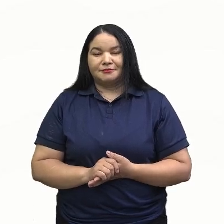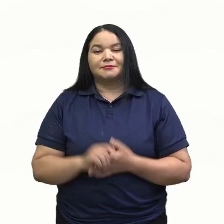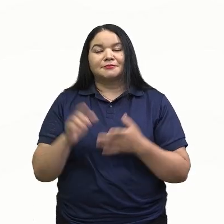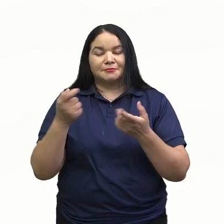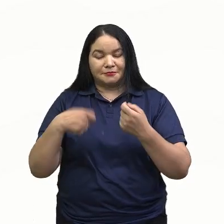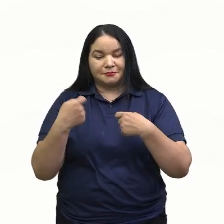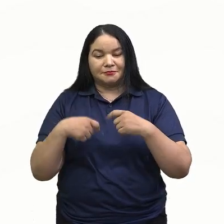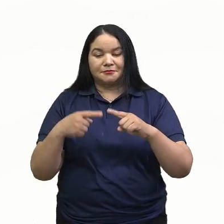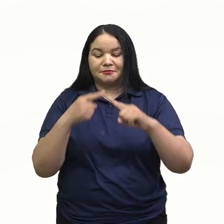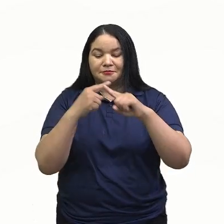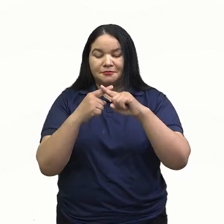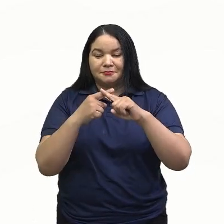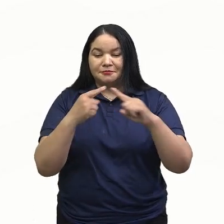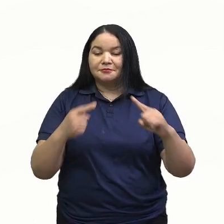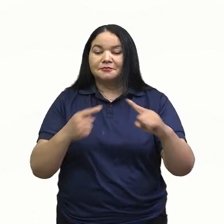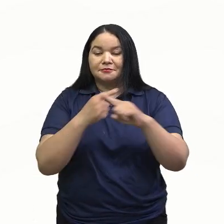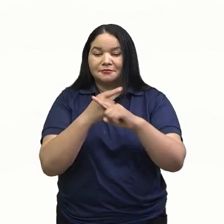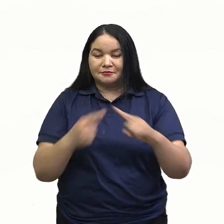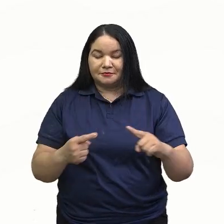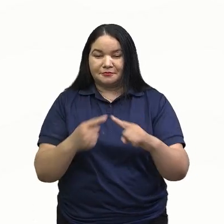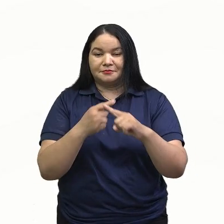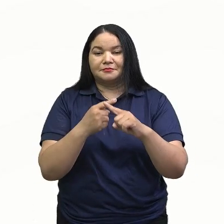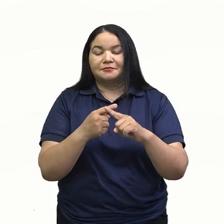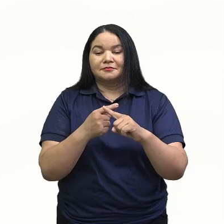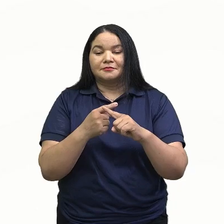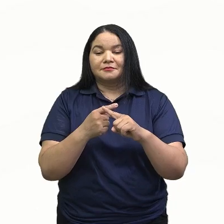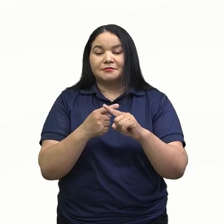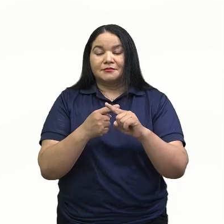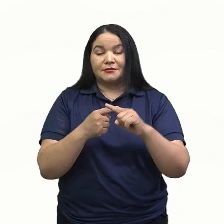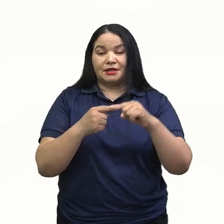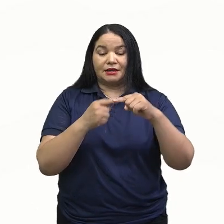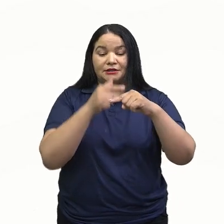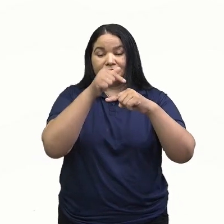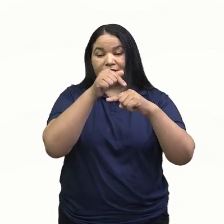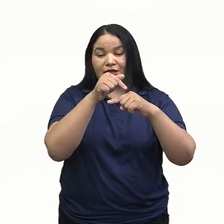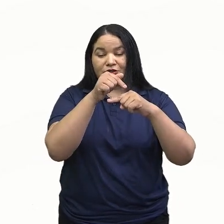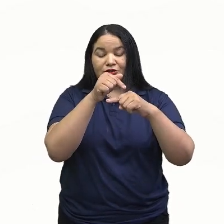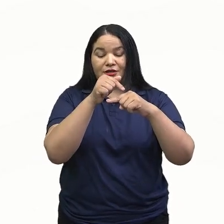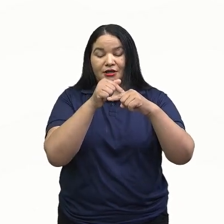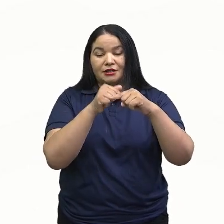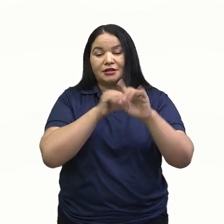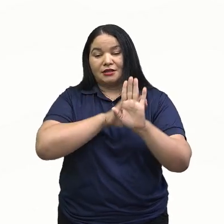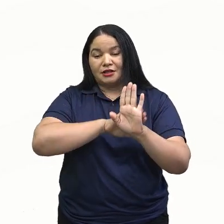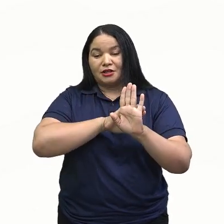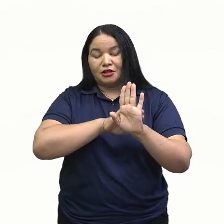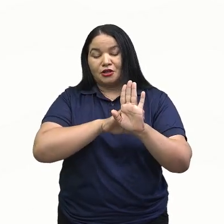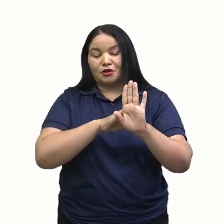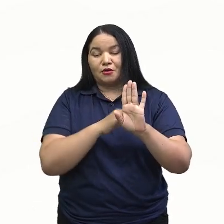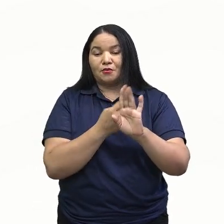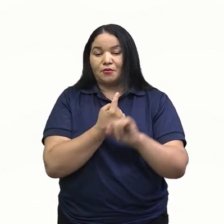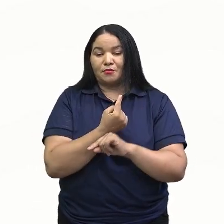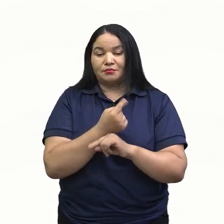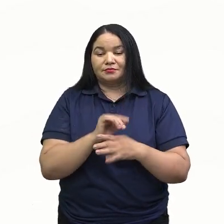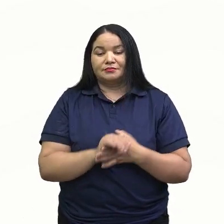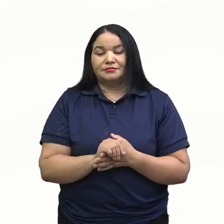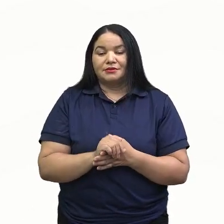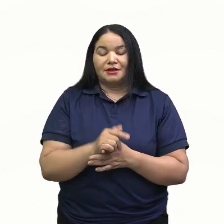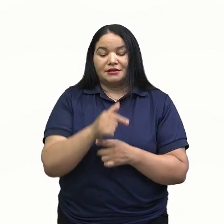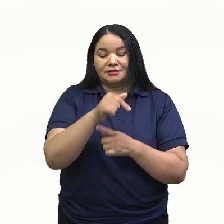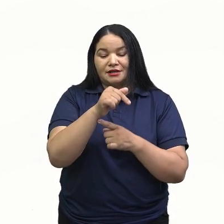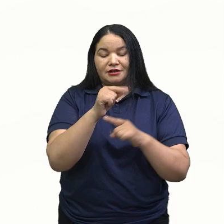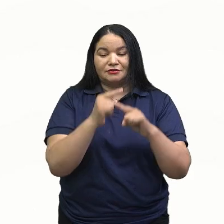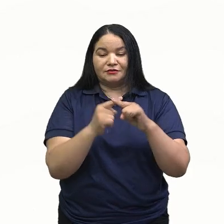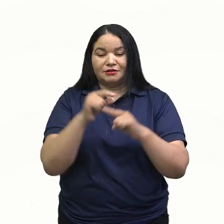Do outro lado, onde tem o 7, é como tivesse o 1 que não aparece. Aí, você vai fazer o quê? 7 vezes